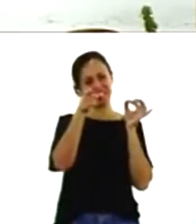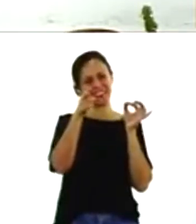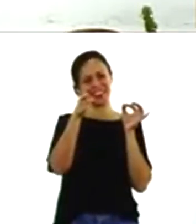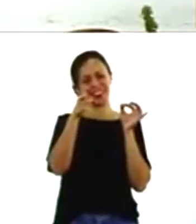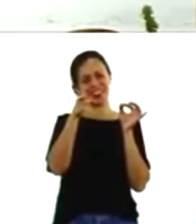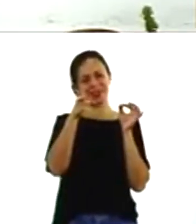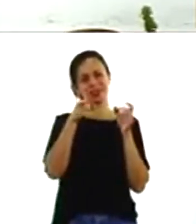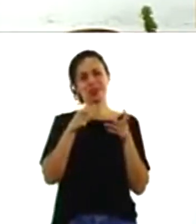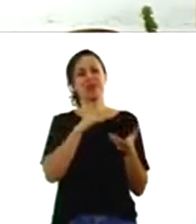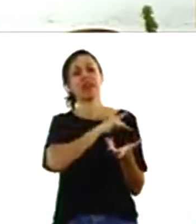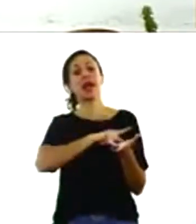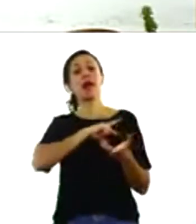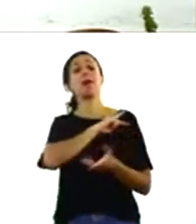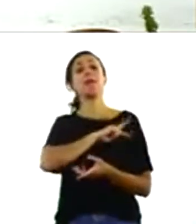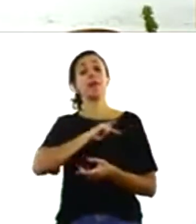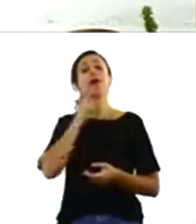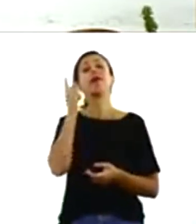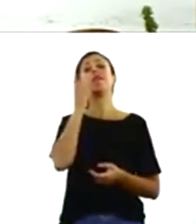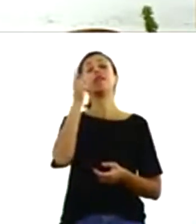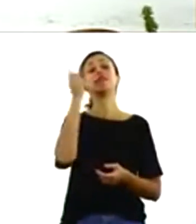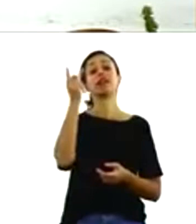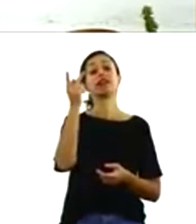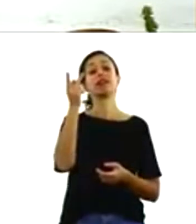que a nossa luta não é contra...